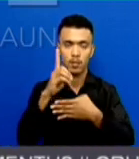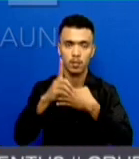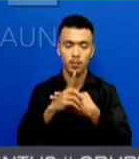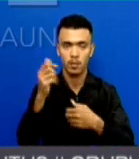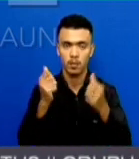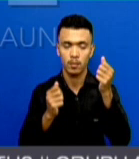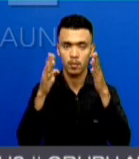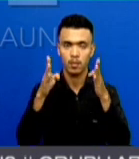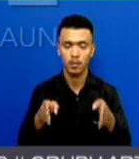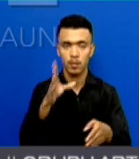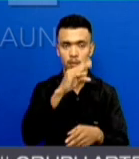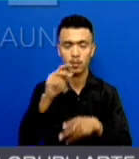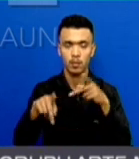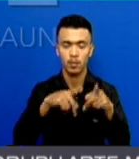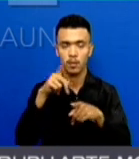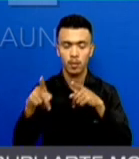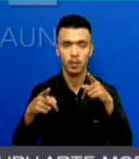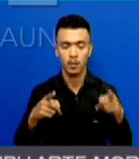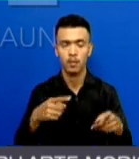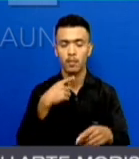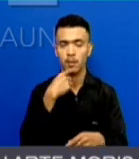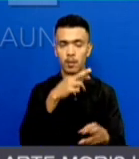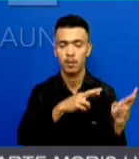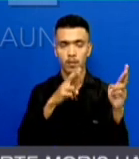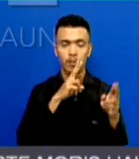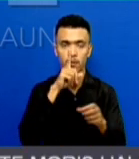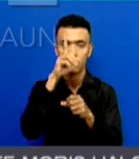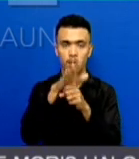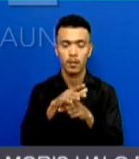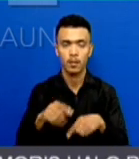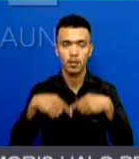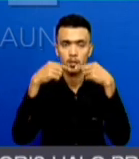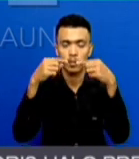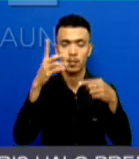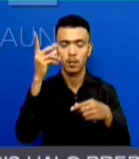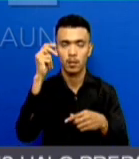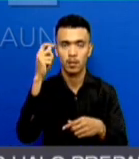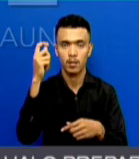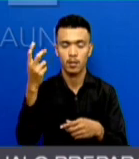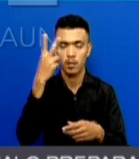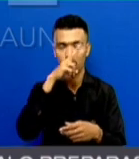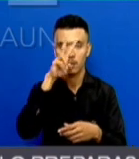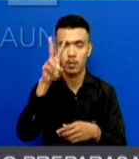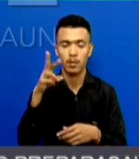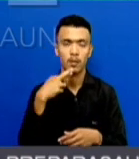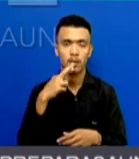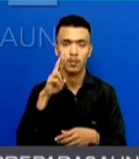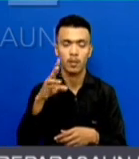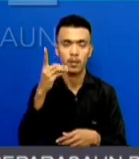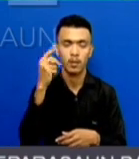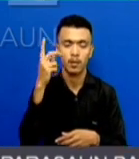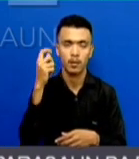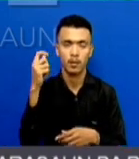no passageiros. Constâncio Freire Soares promete se o renta DNTT continua socializa recomendação DNTT